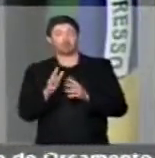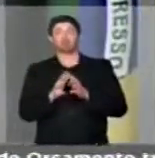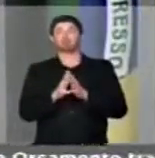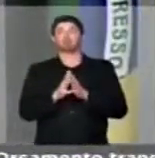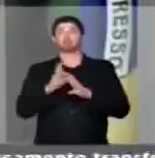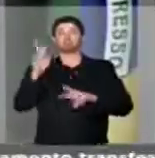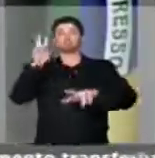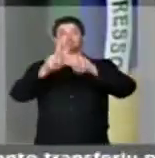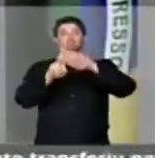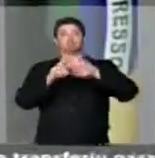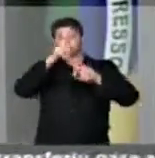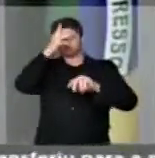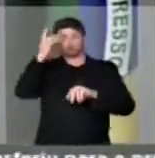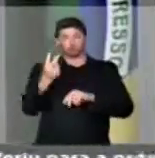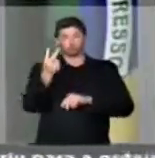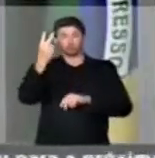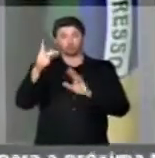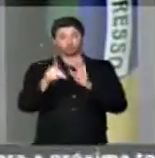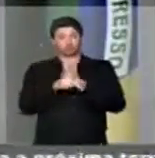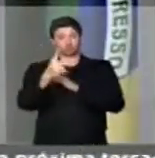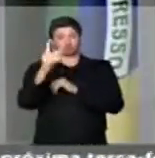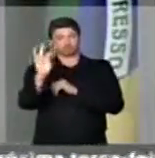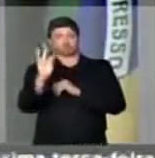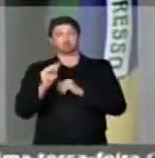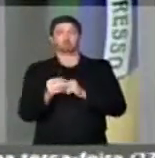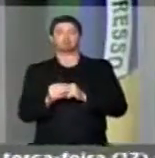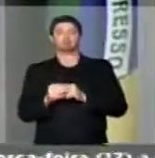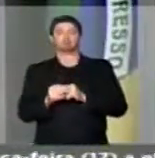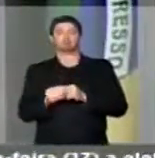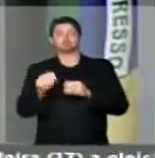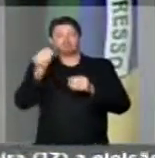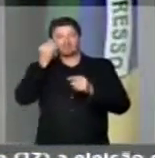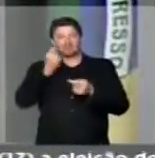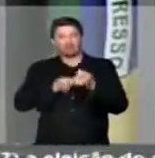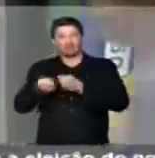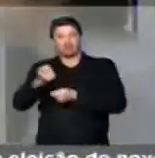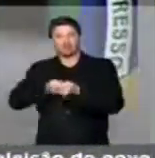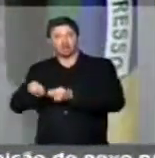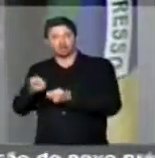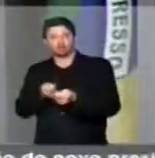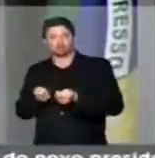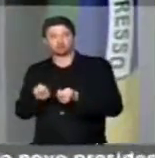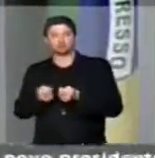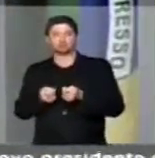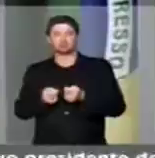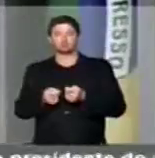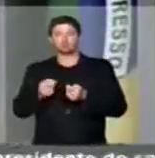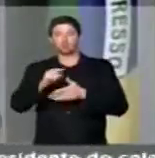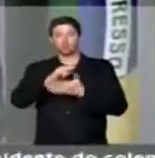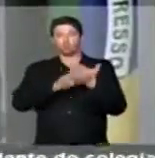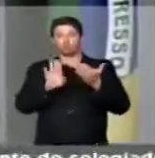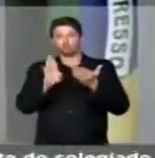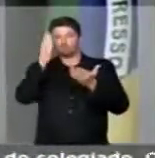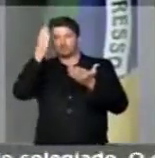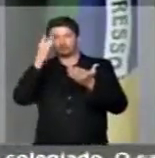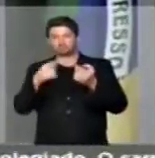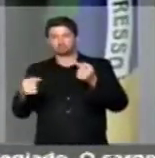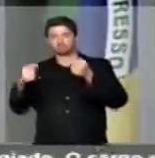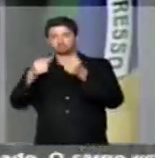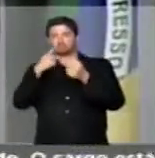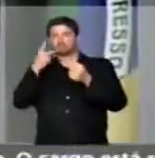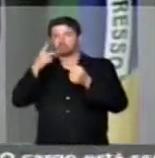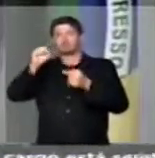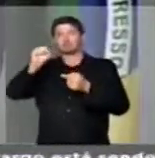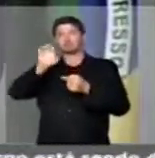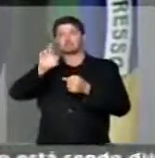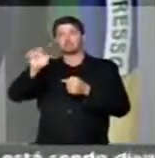Federal prendeu 2 integrantes do PT, que tentava negociar um falso dossiê que ligava